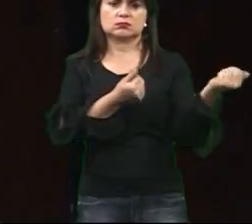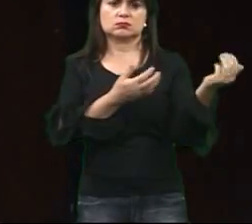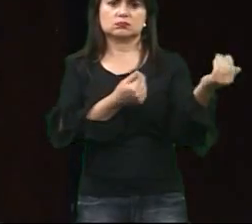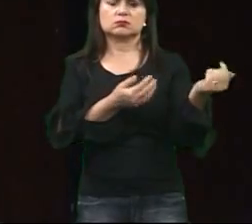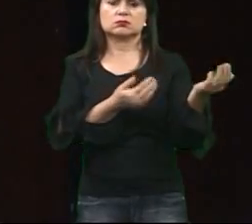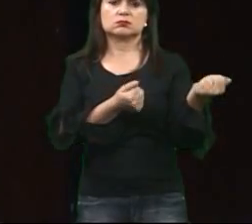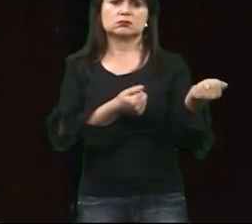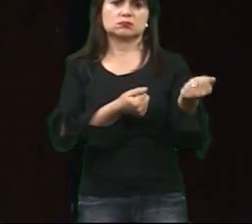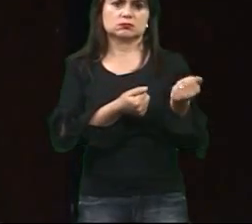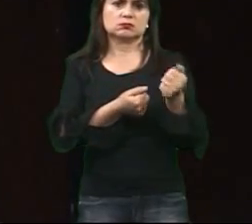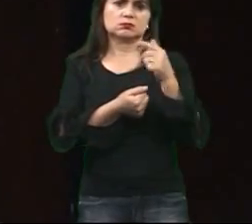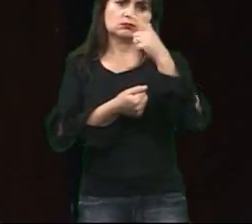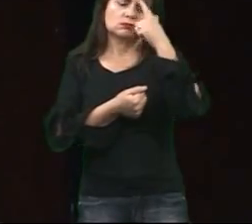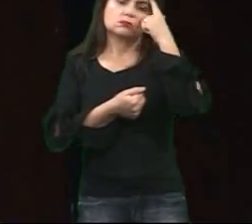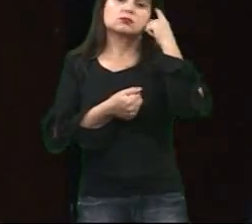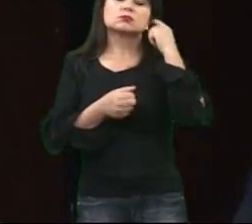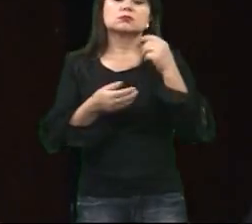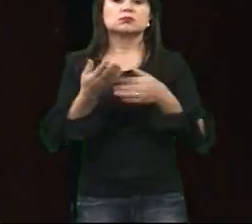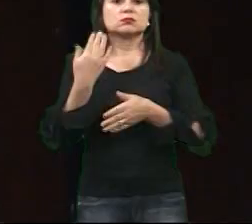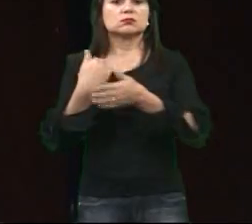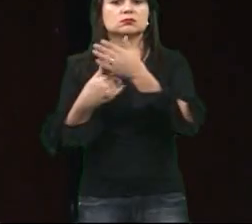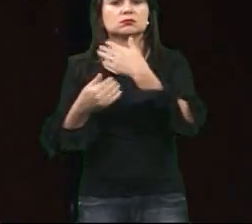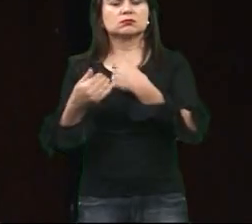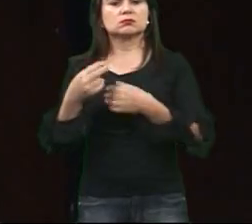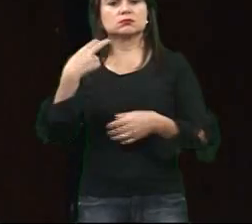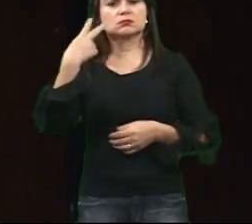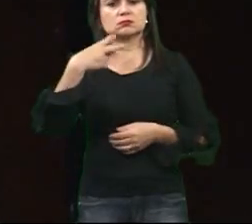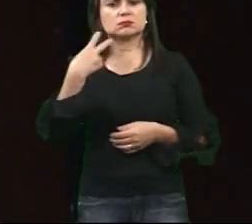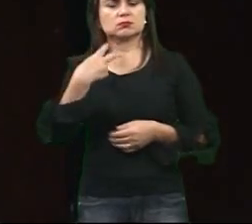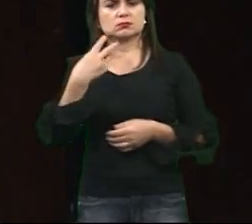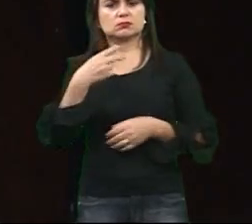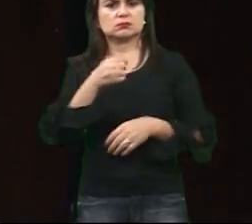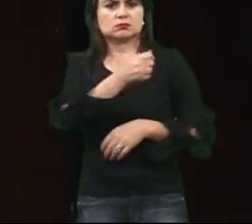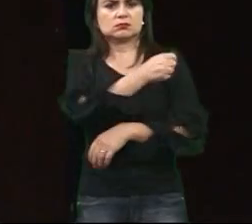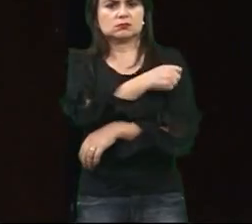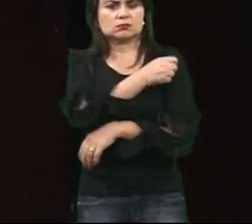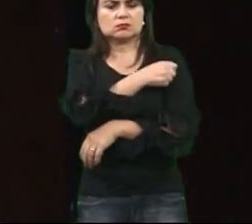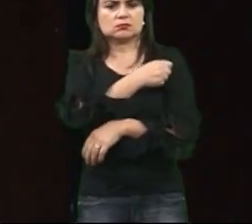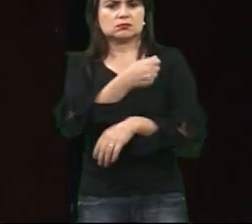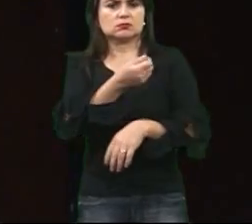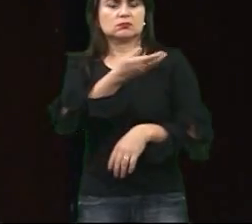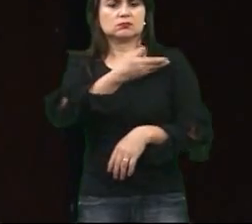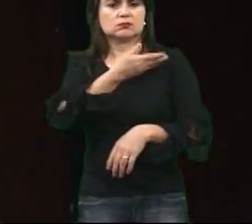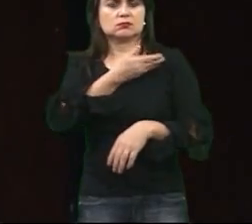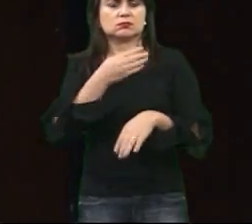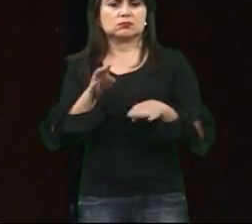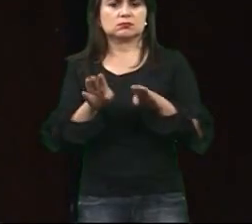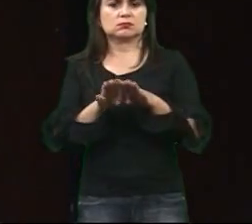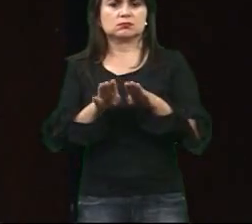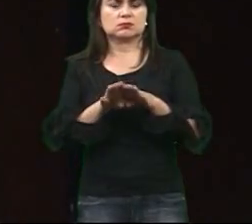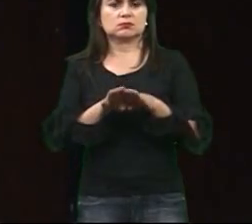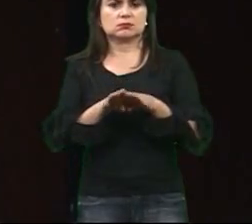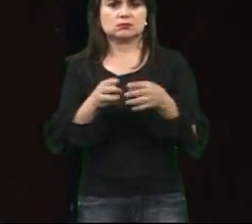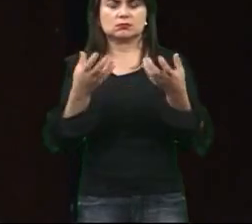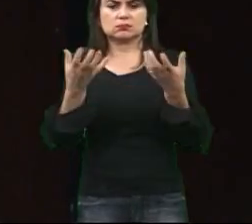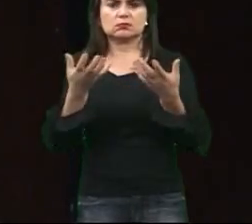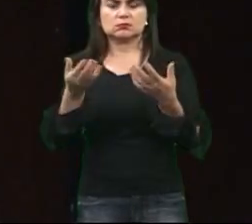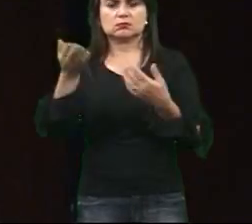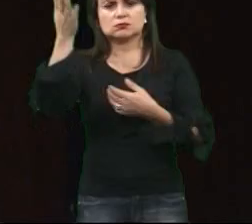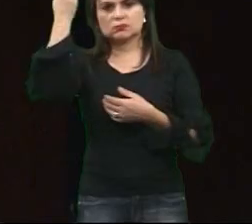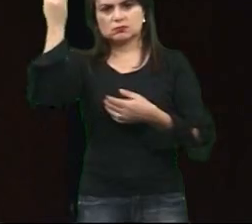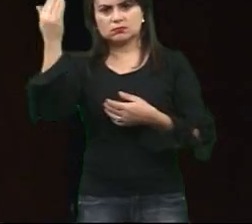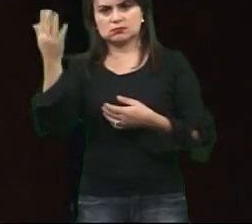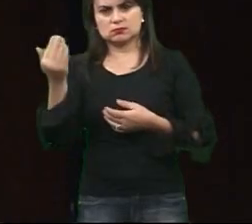tive o prazer de ter ou não como aluno mas com companheiro de jornada tenho certeza que eu tentarei Honrar e muito essa homenagem que